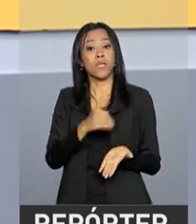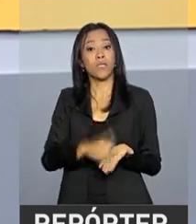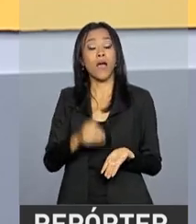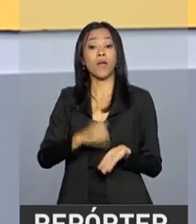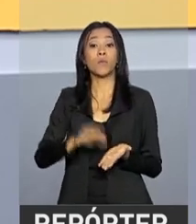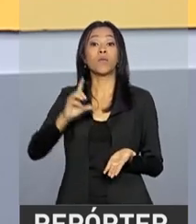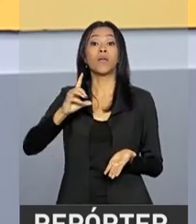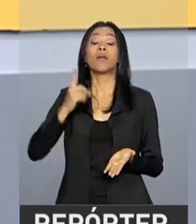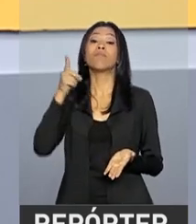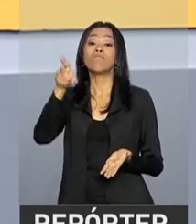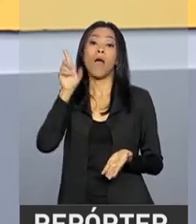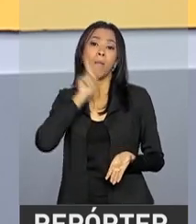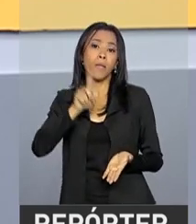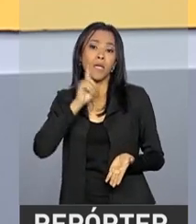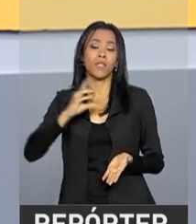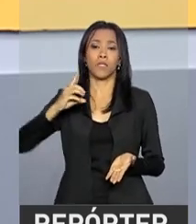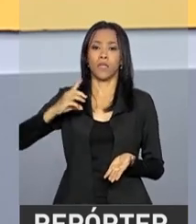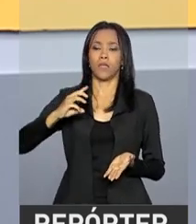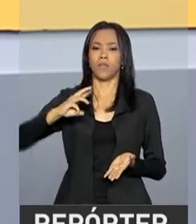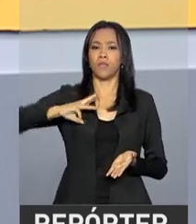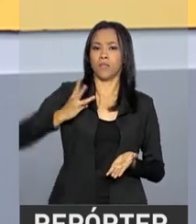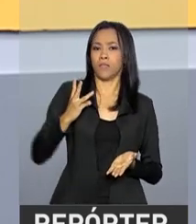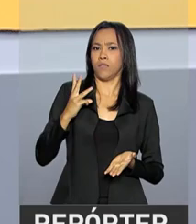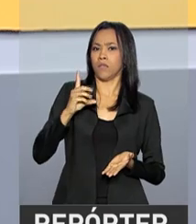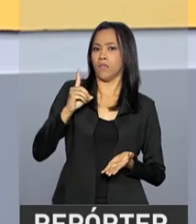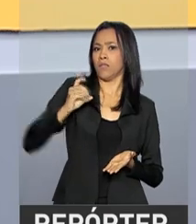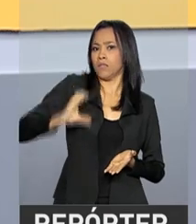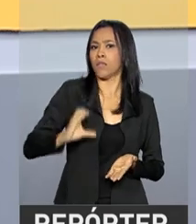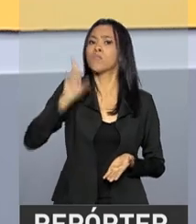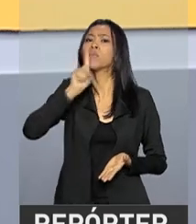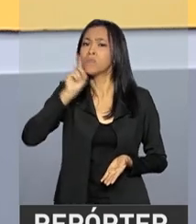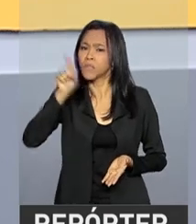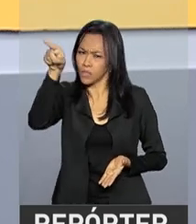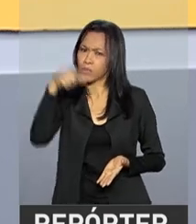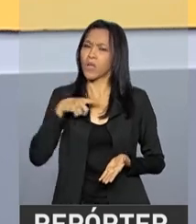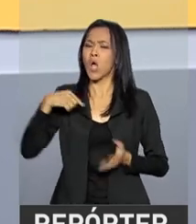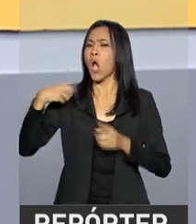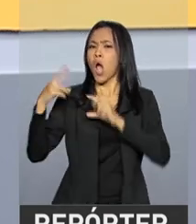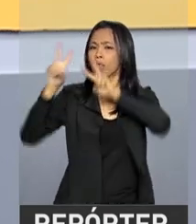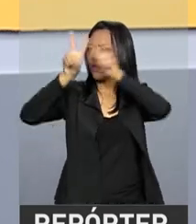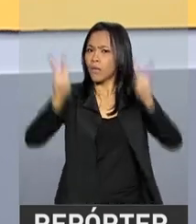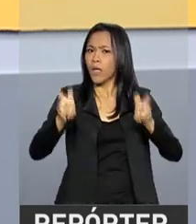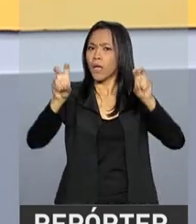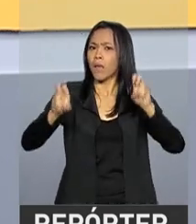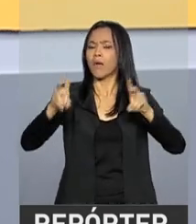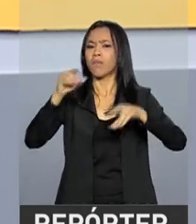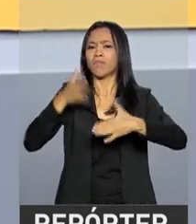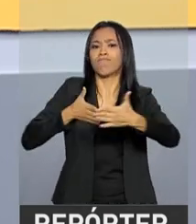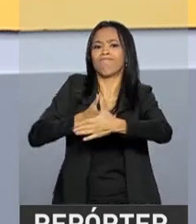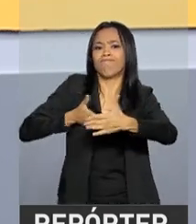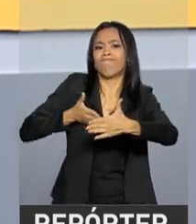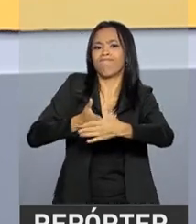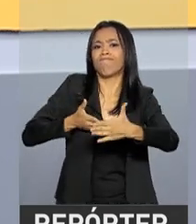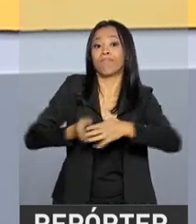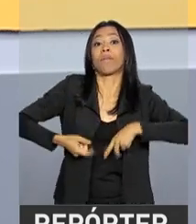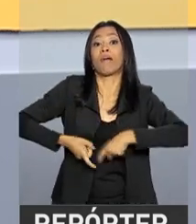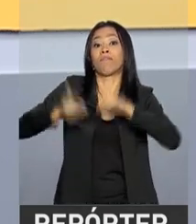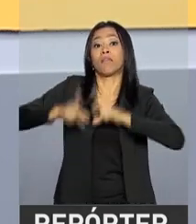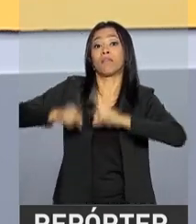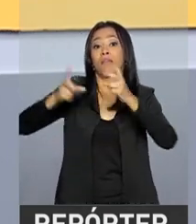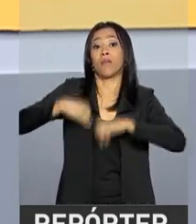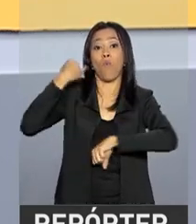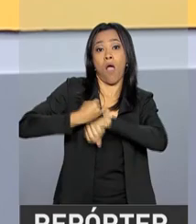nos estados unidos uma das pautas da conversa foi as possíveis barreiras à importação do aço brasileiro a nossa